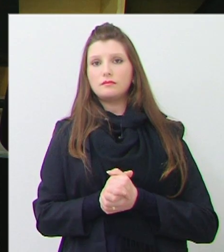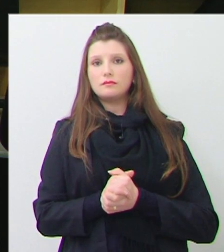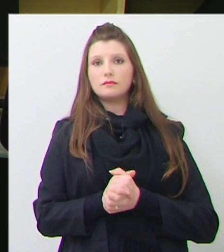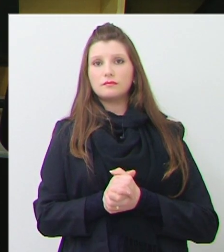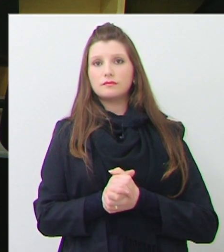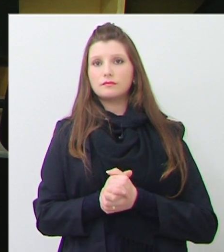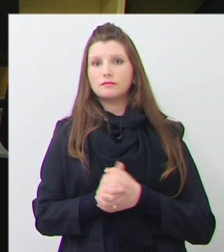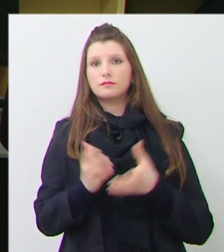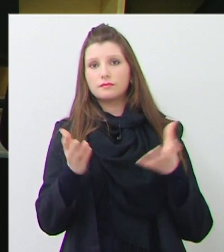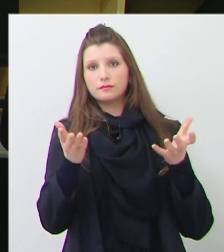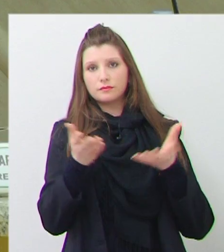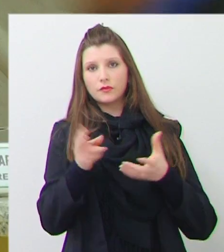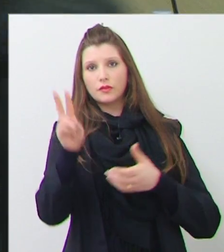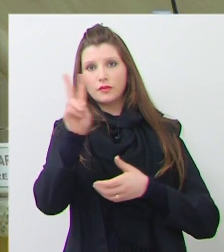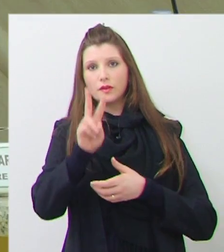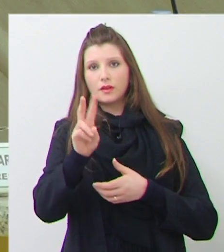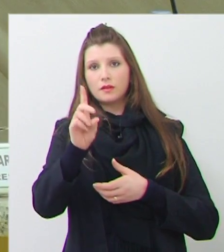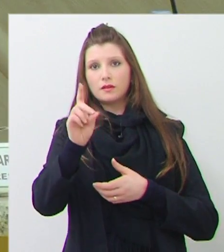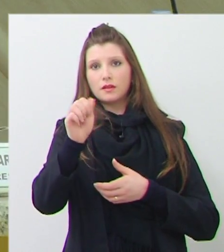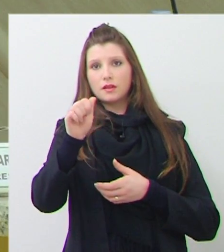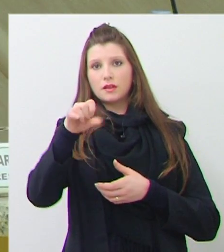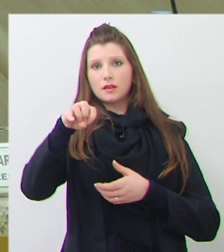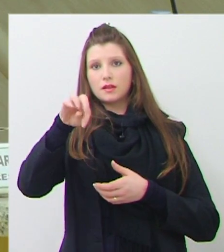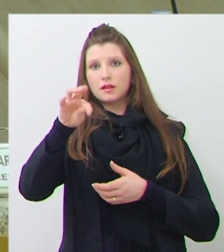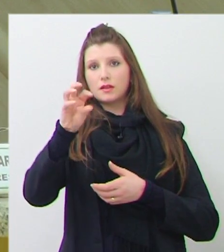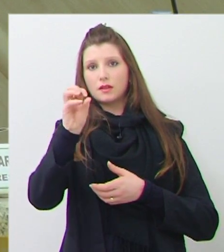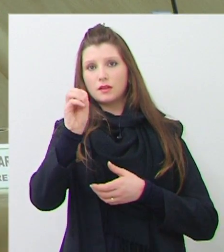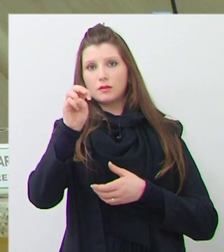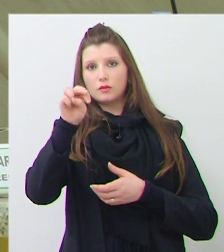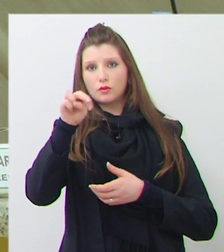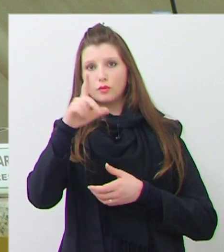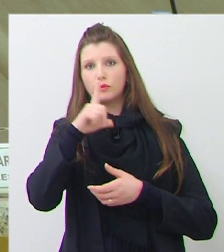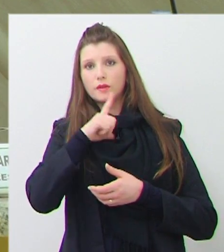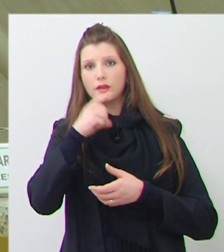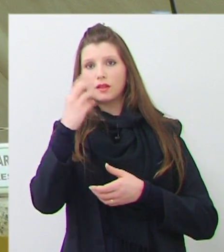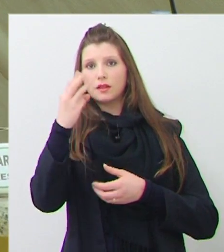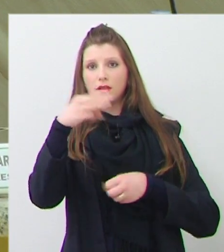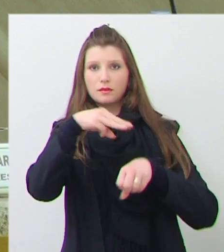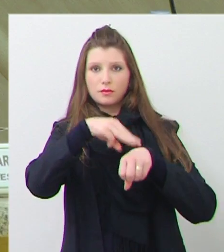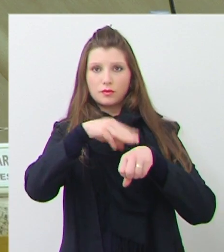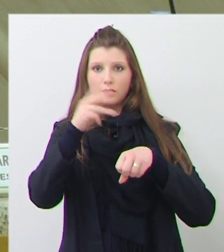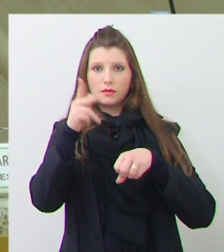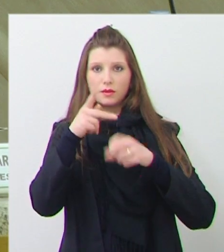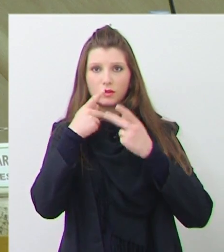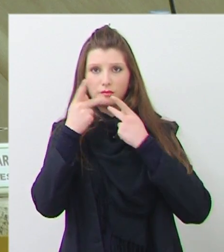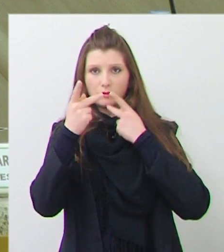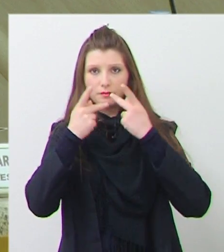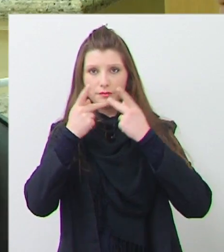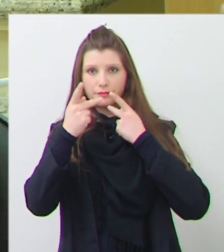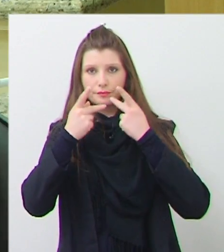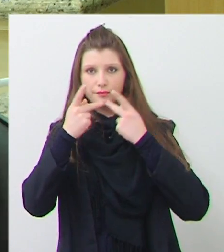Com a palavra o vereador Dailton Feuser. Vossa Excelência dispõe de 3 minutos e 30.